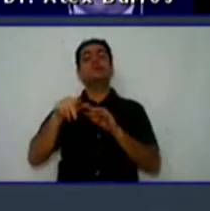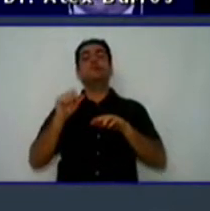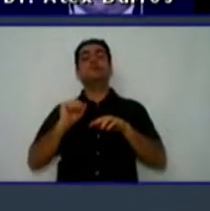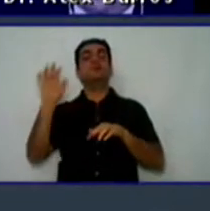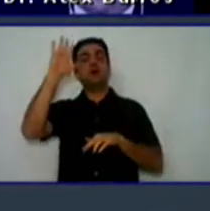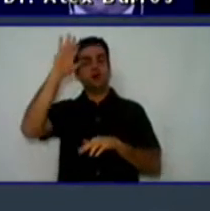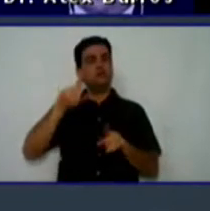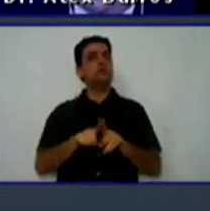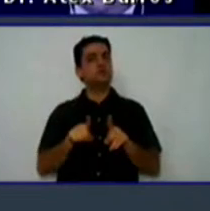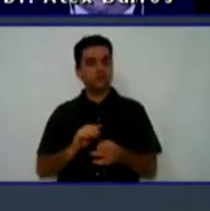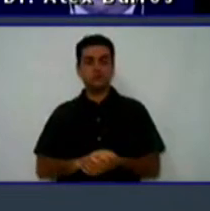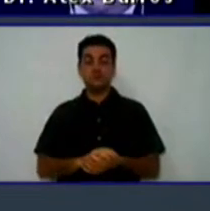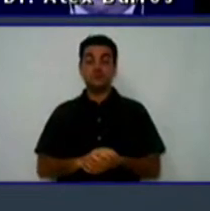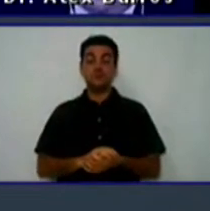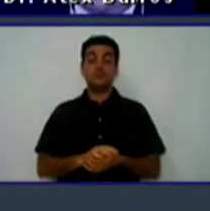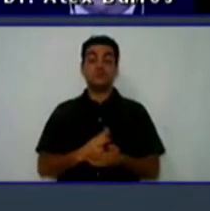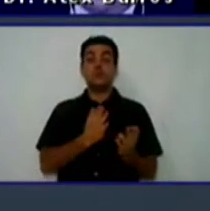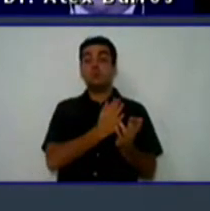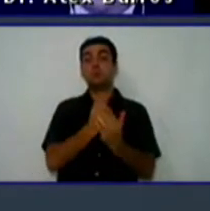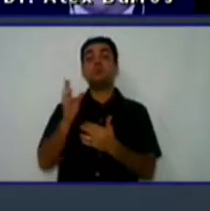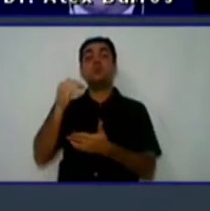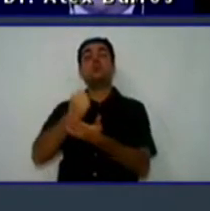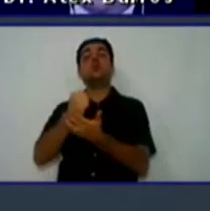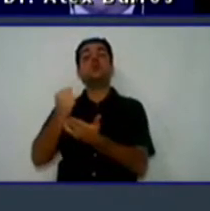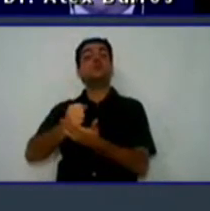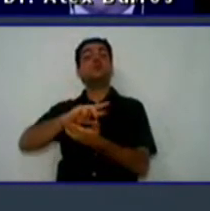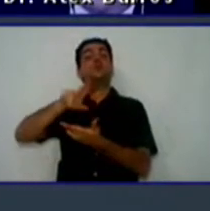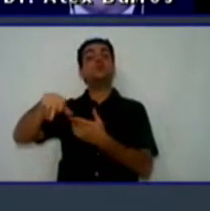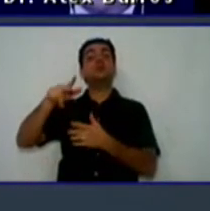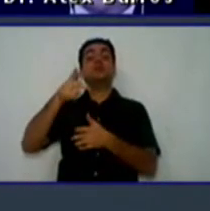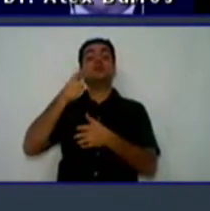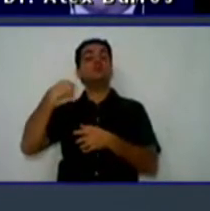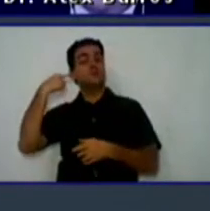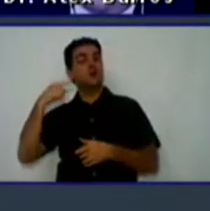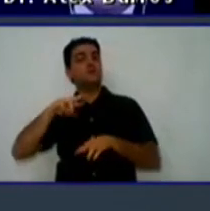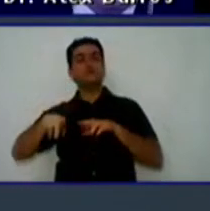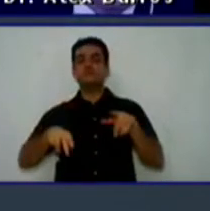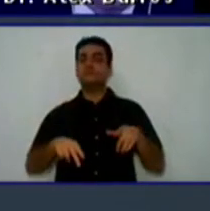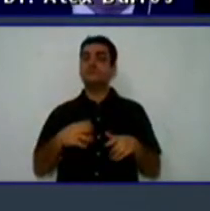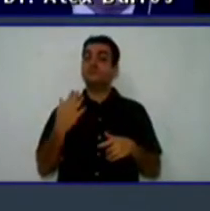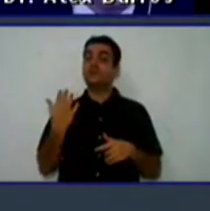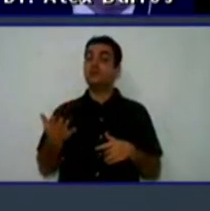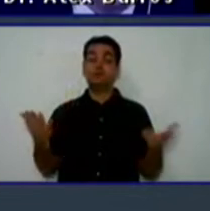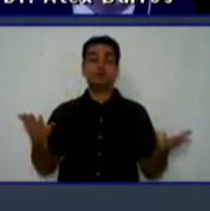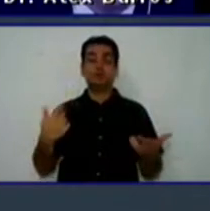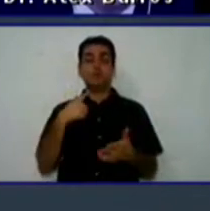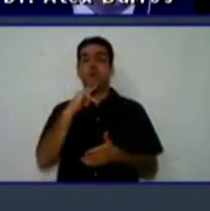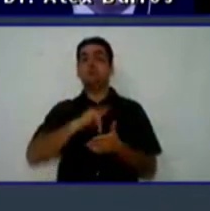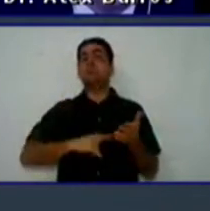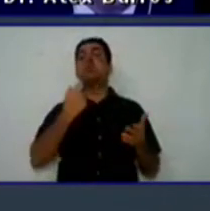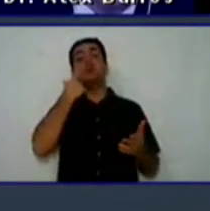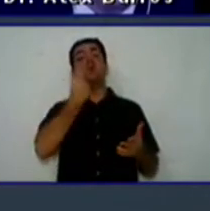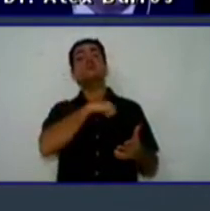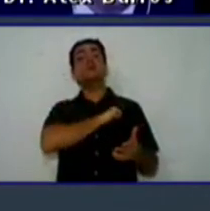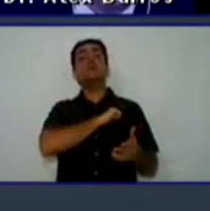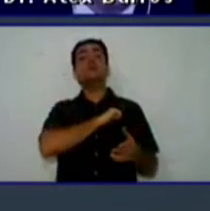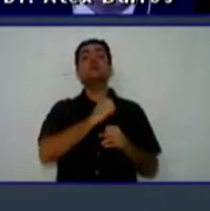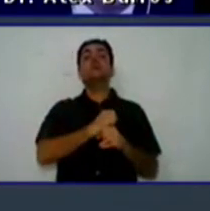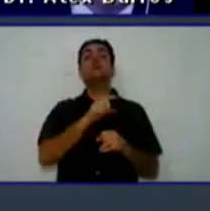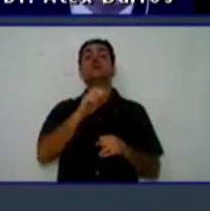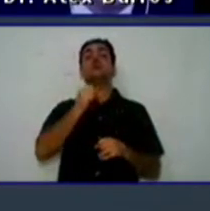mercado. Desvirtuamento da contratação de diversos escritórios de advocacia. Inclusive, não sequer juntou o comprovante de 80